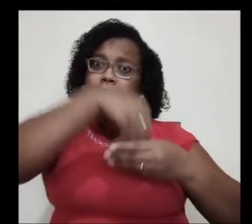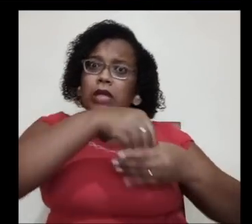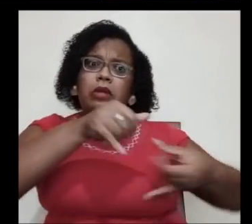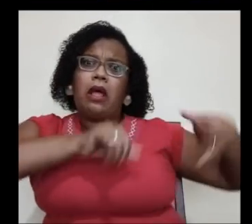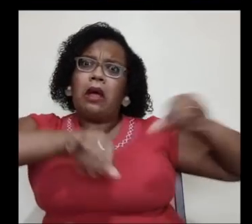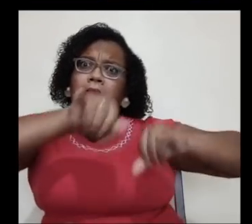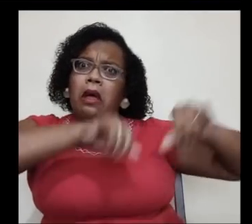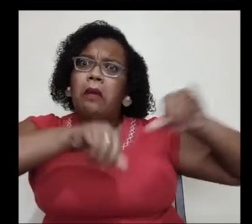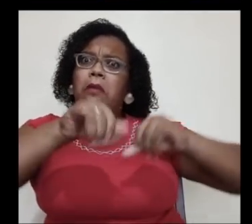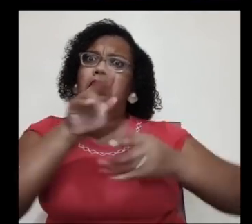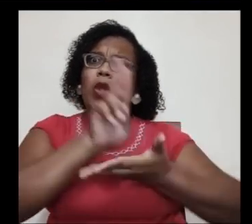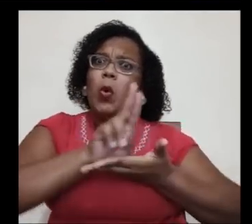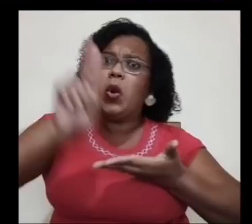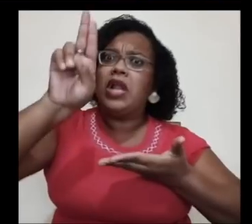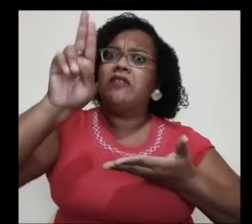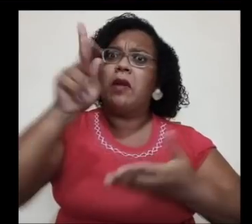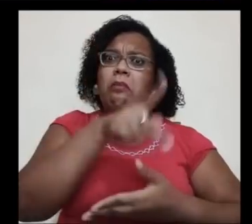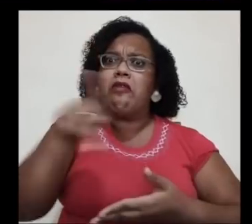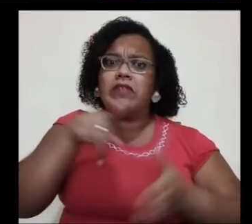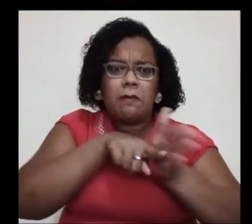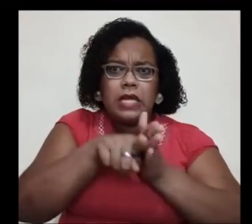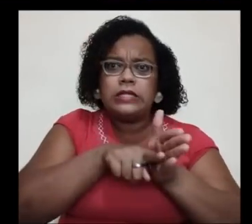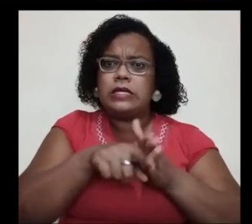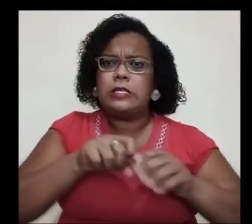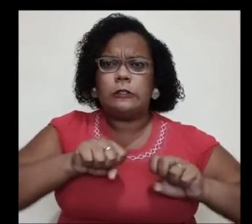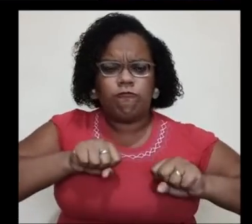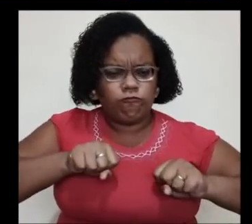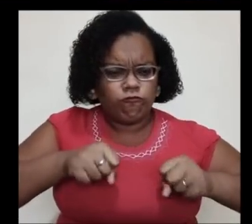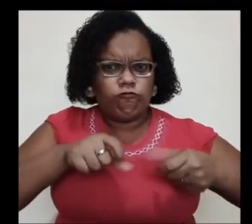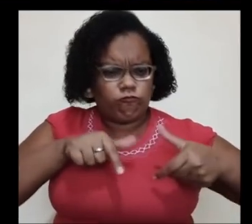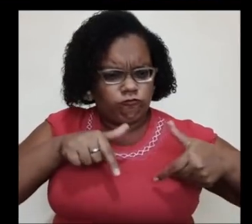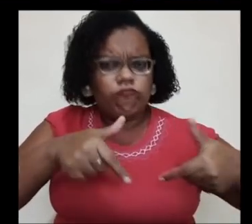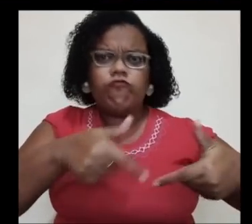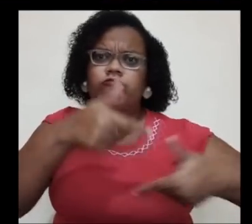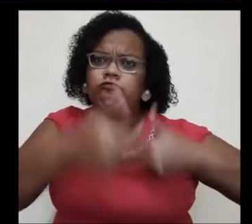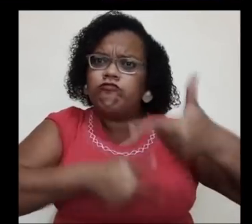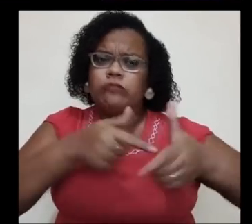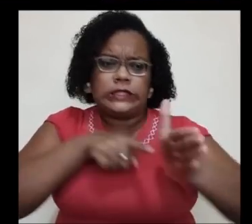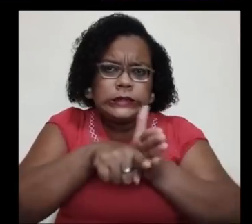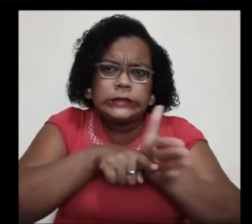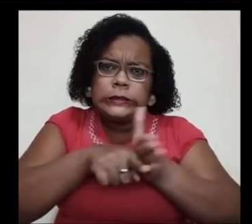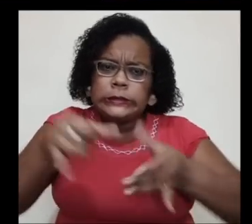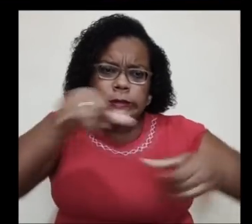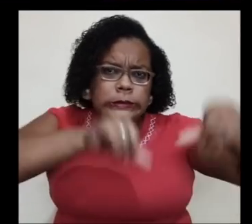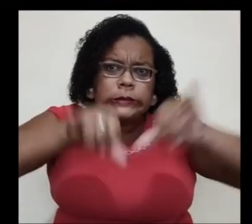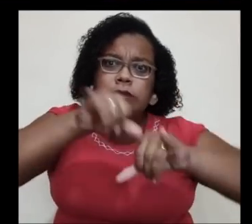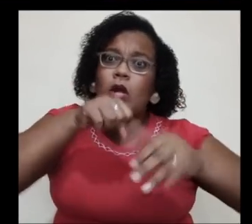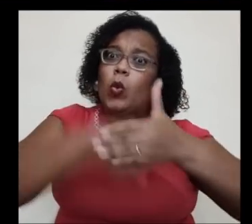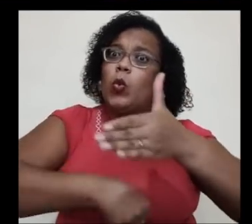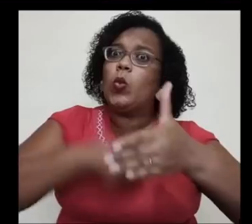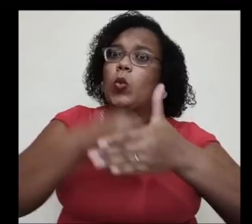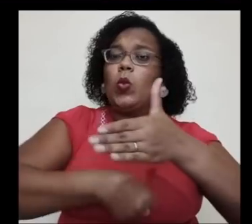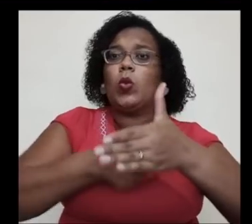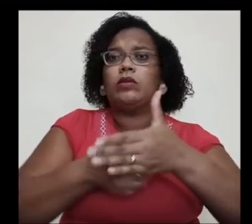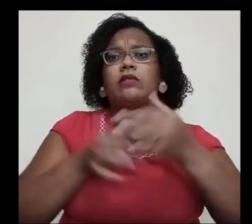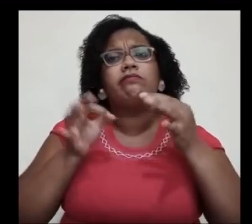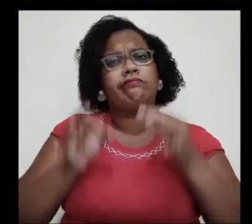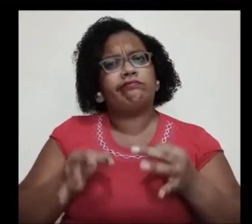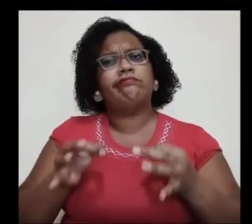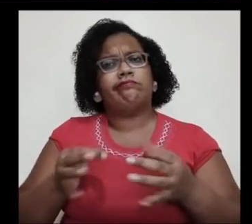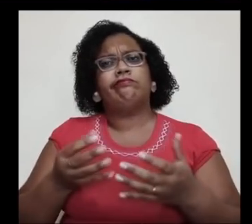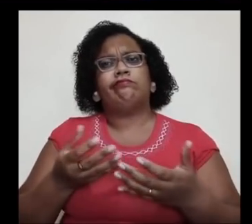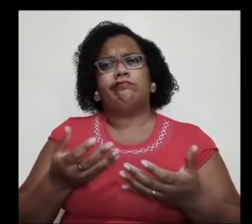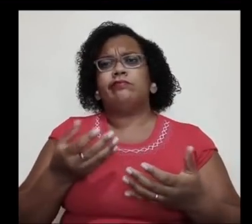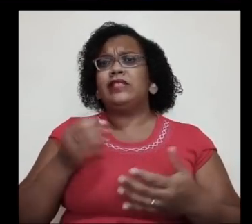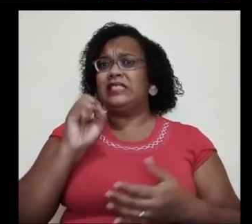nessa luta. E certamente estaríamos numa situação pior se não houvesse essa mobilização dessas instituições de